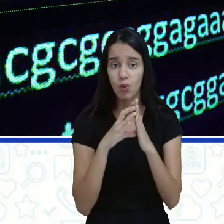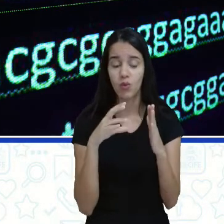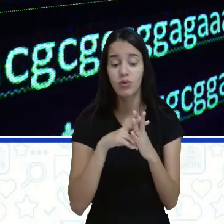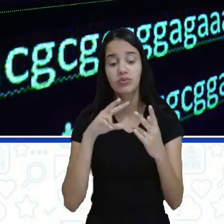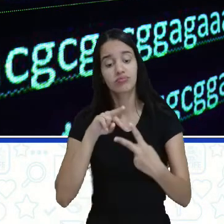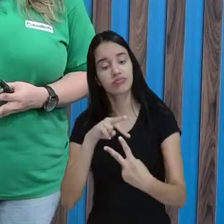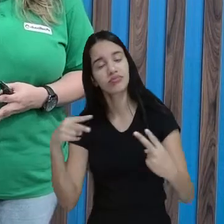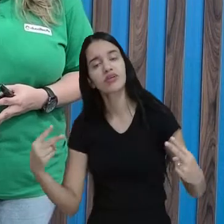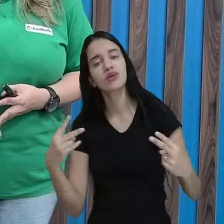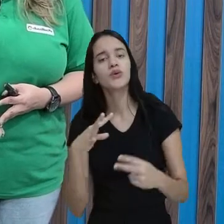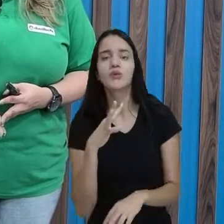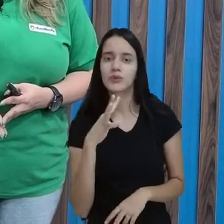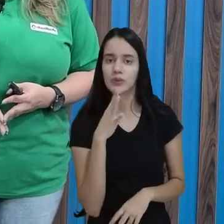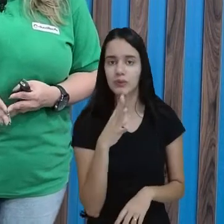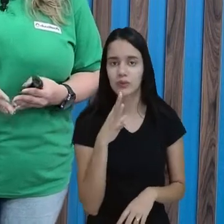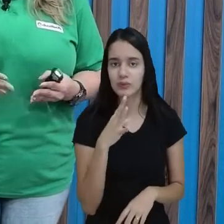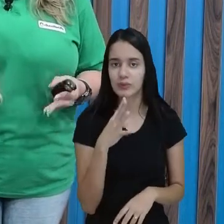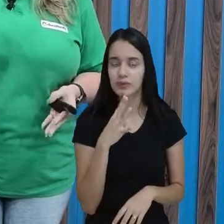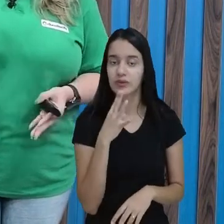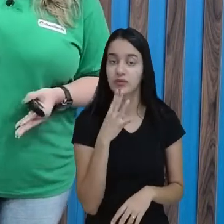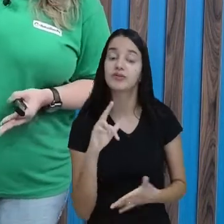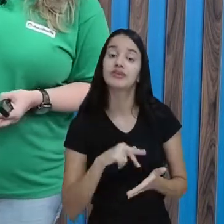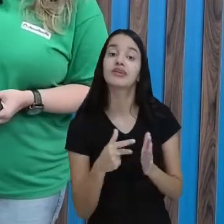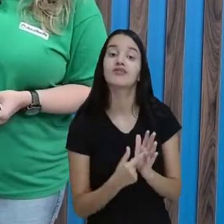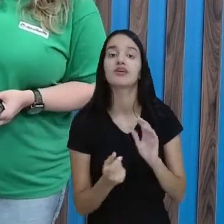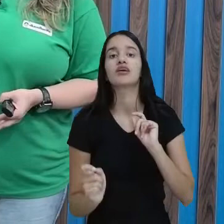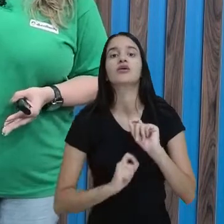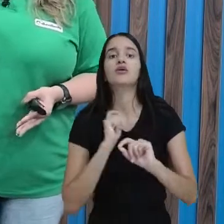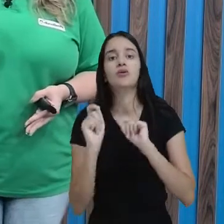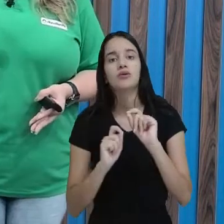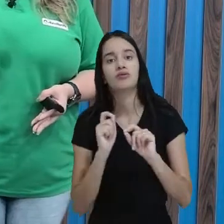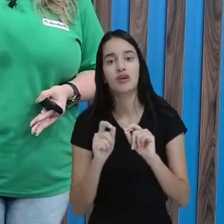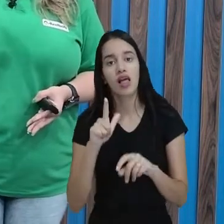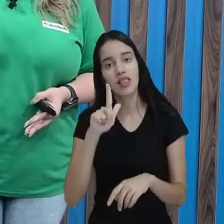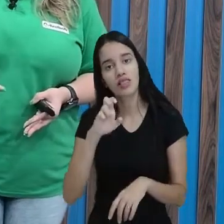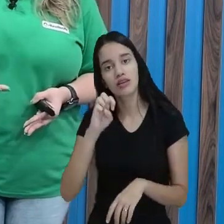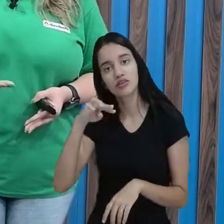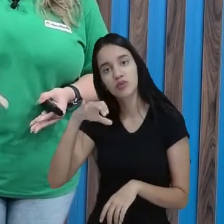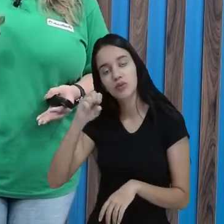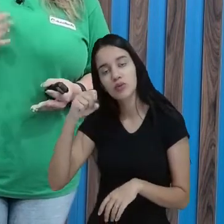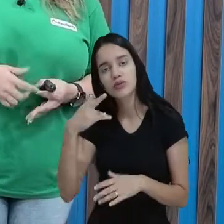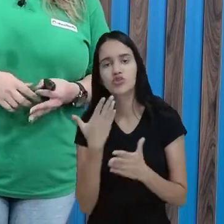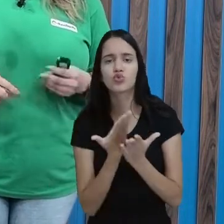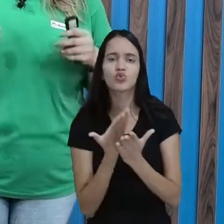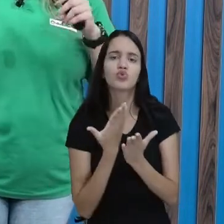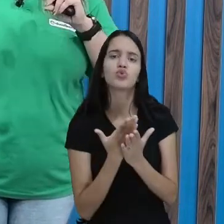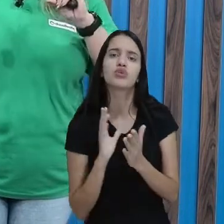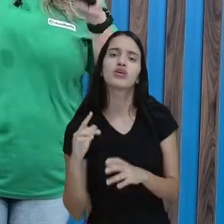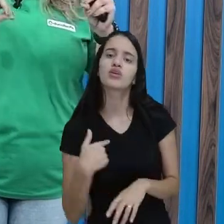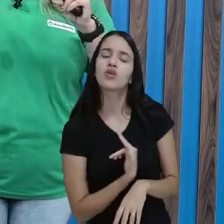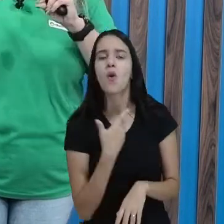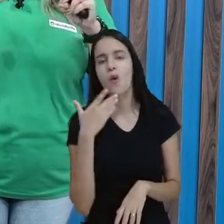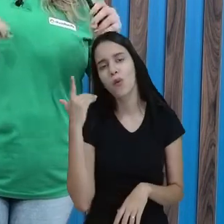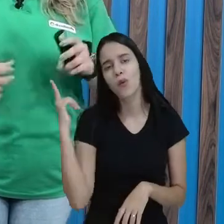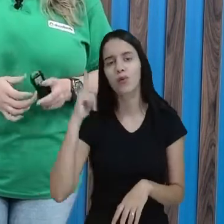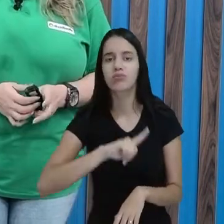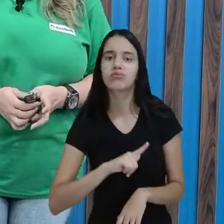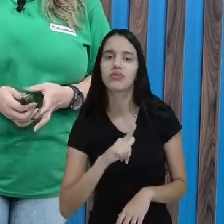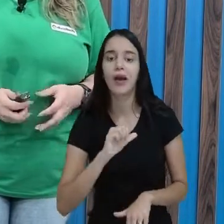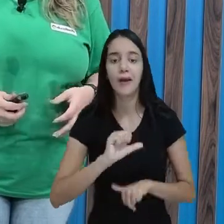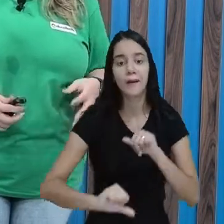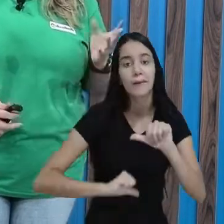a partir do conhecimento do código genético, ou seja, a partir da genômica, né, desse estudo todo, é que a gente consegue fazer